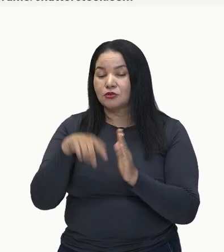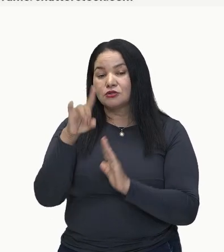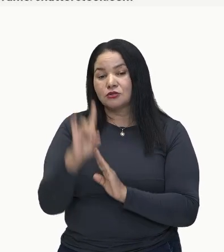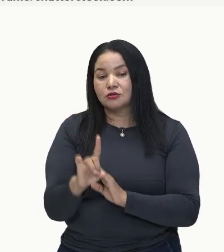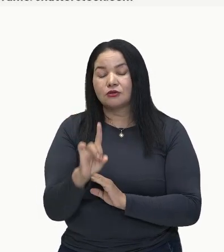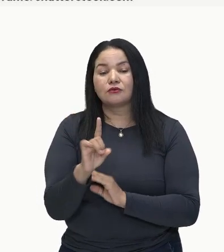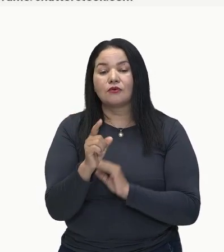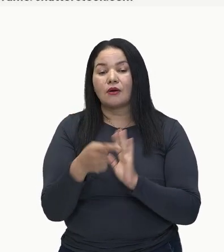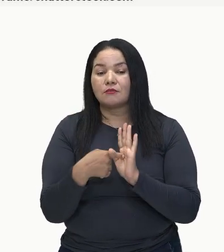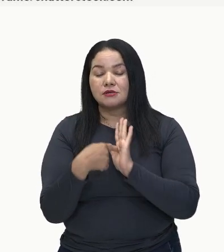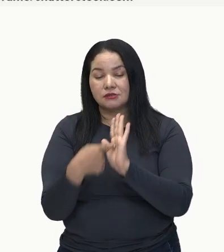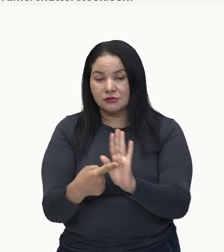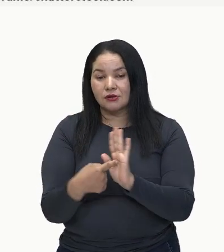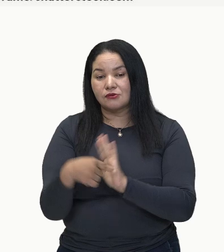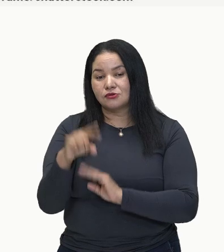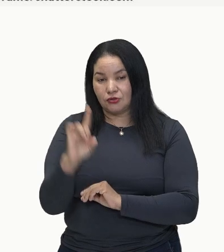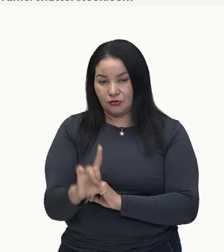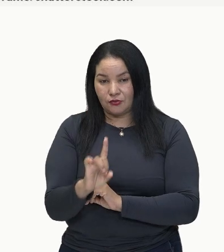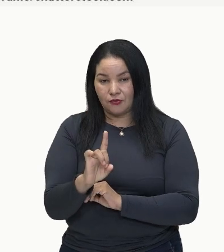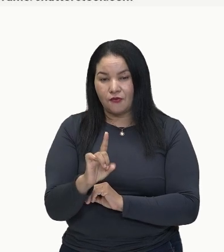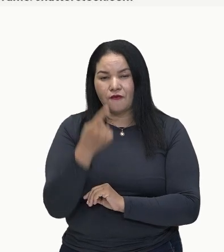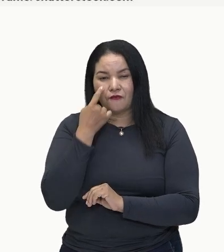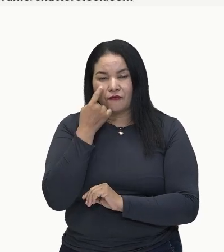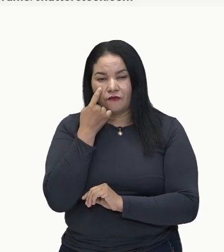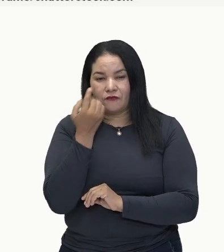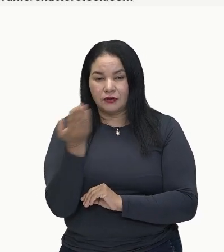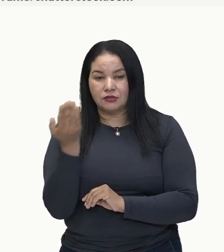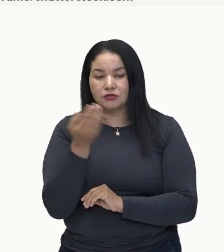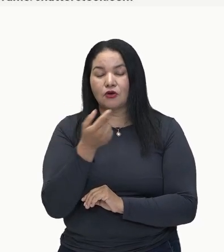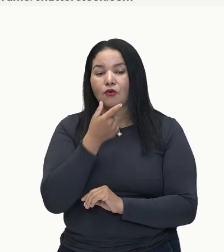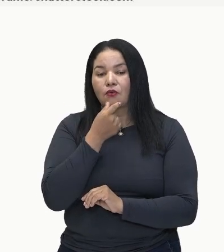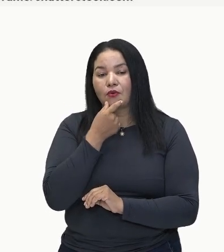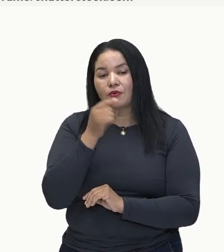ele vai apresentar o diretor aqui, ó. Todd Phillips,